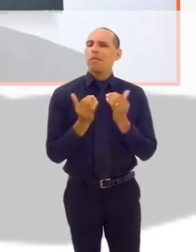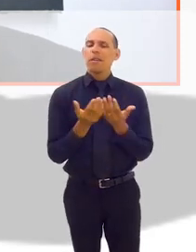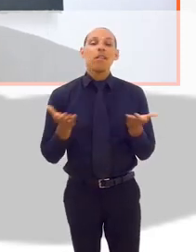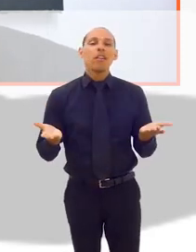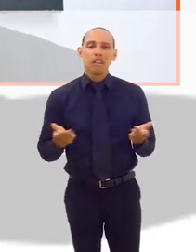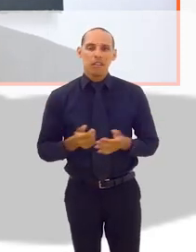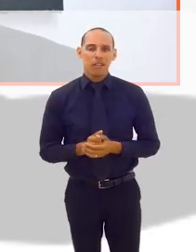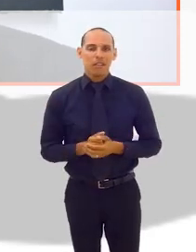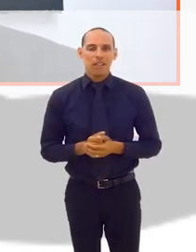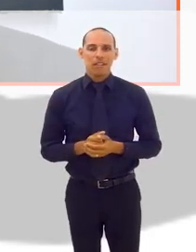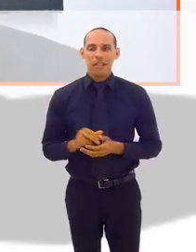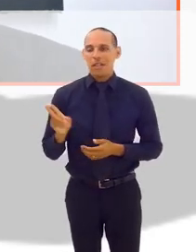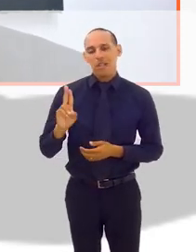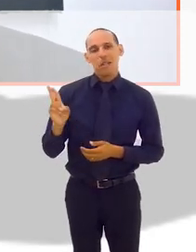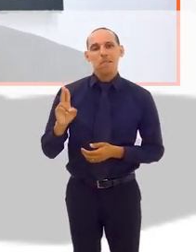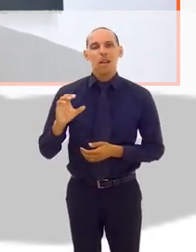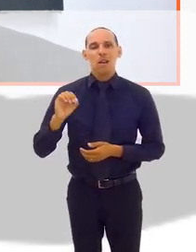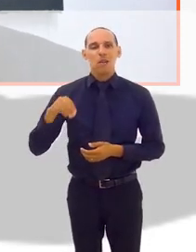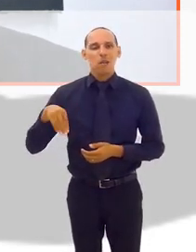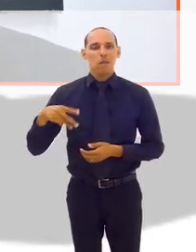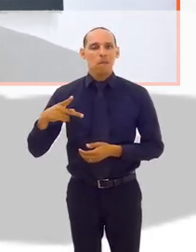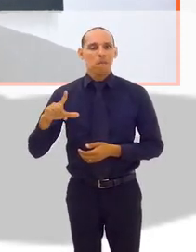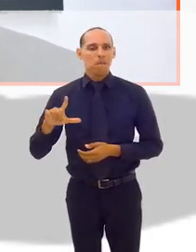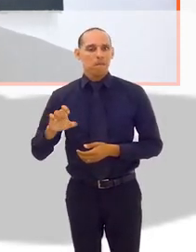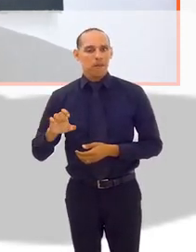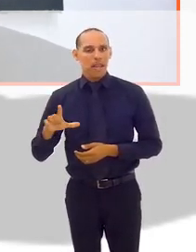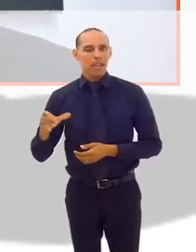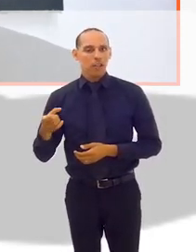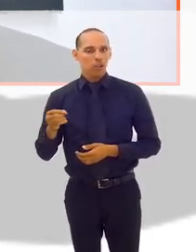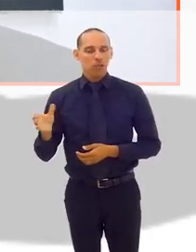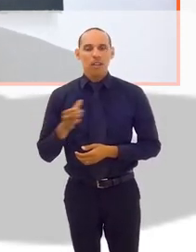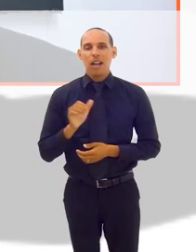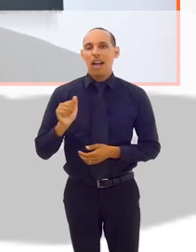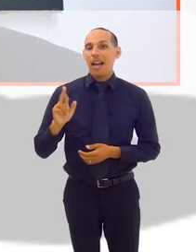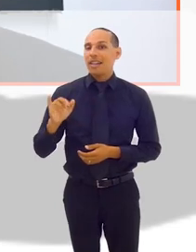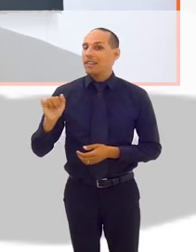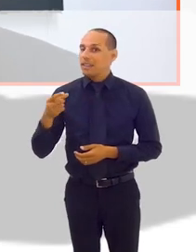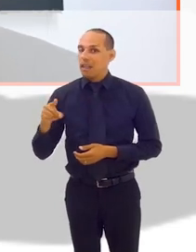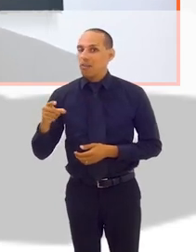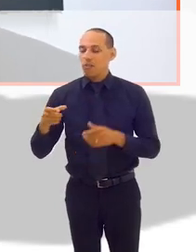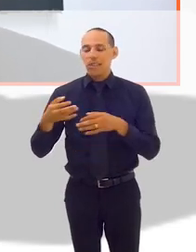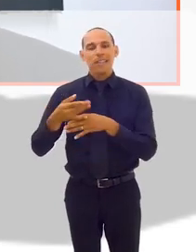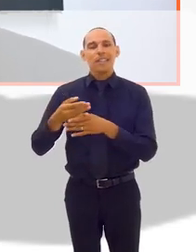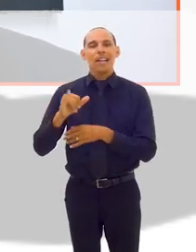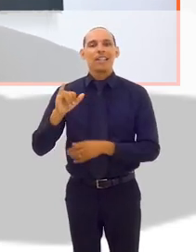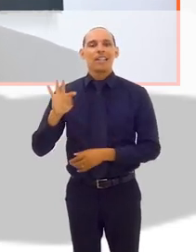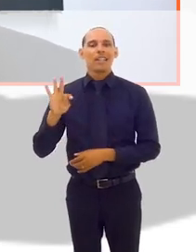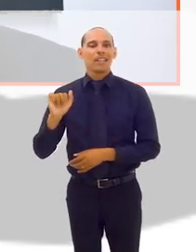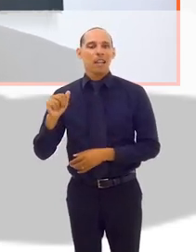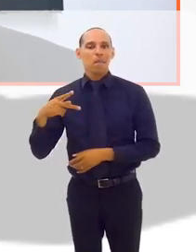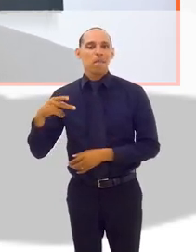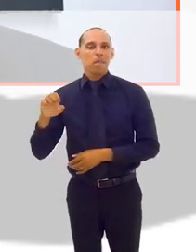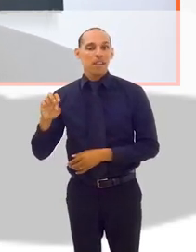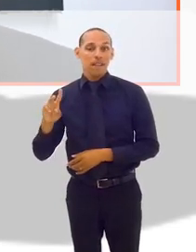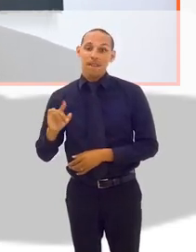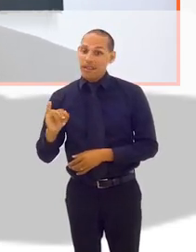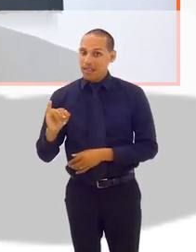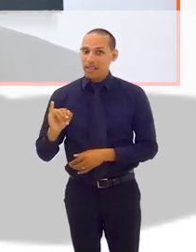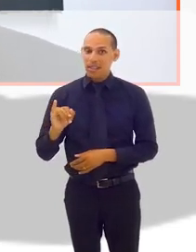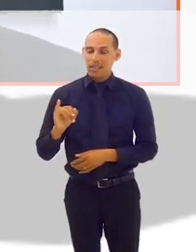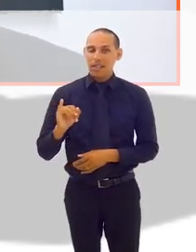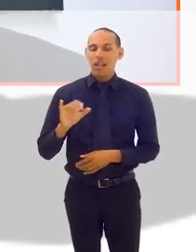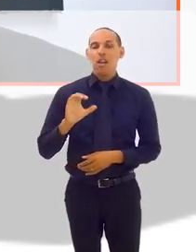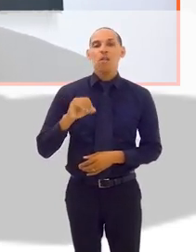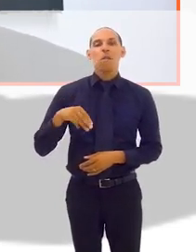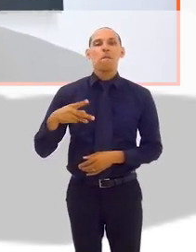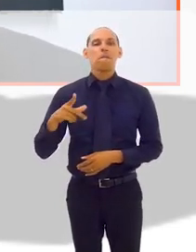nome da comunidade, Érico? Chama Complexo do Areião, fica na cidade de Itapevi. Itapevi, em São Paulo.